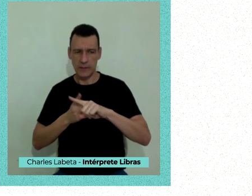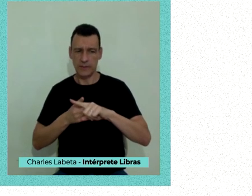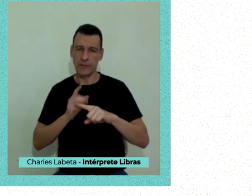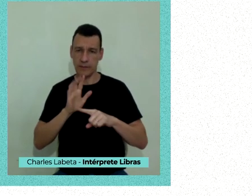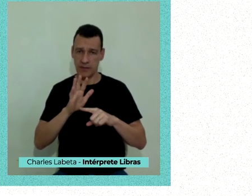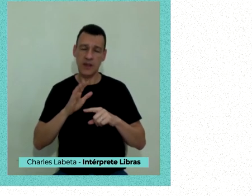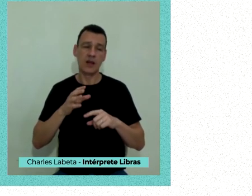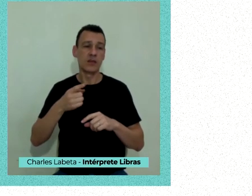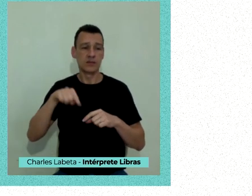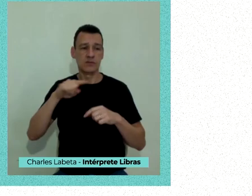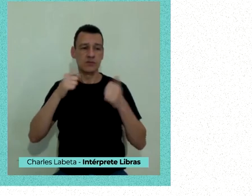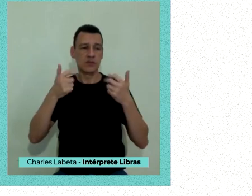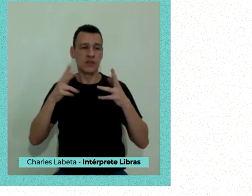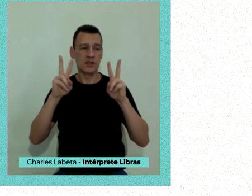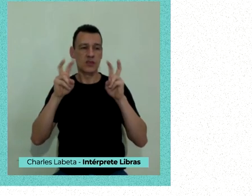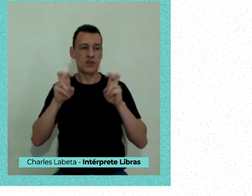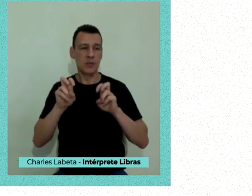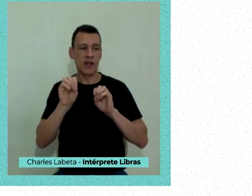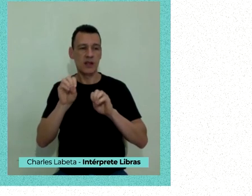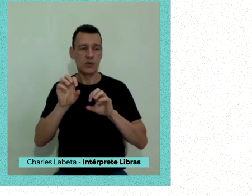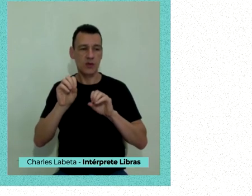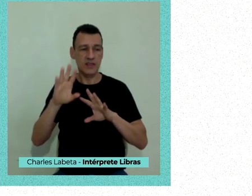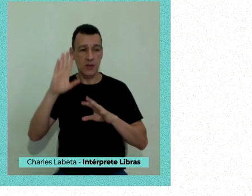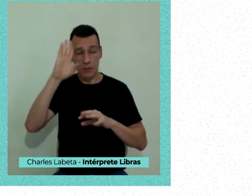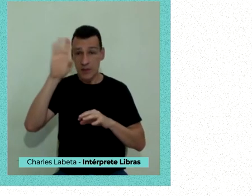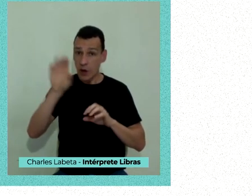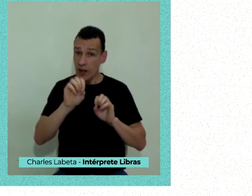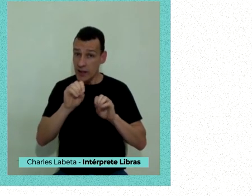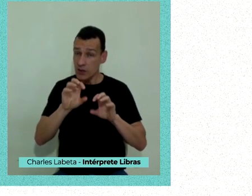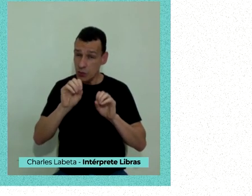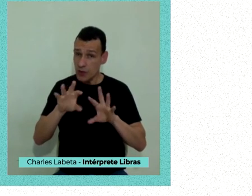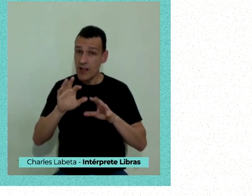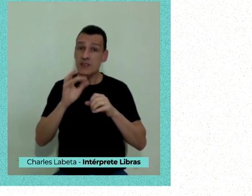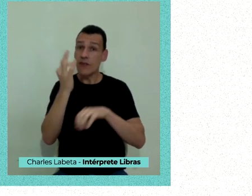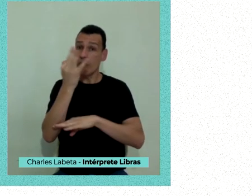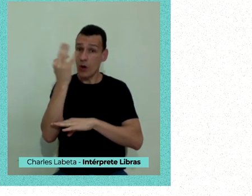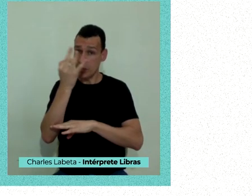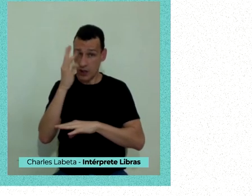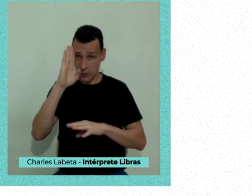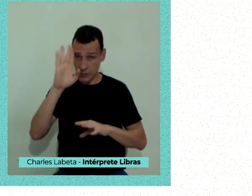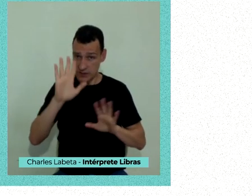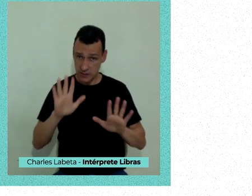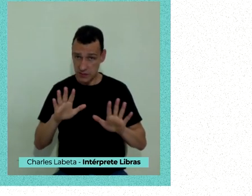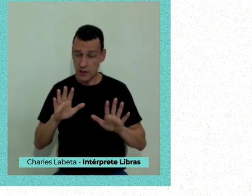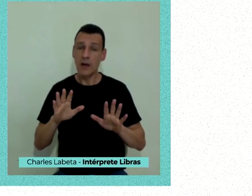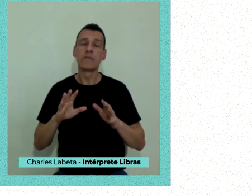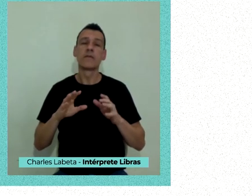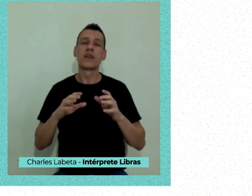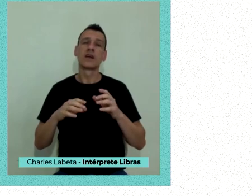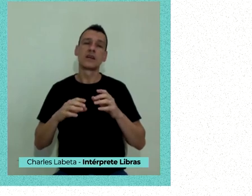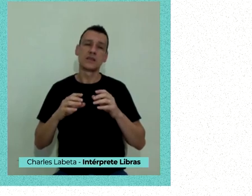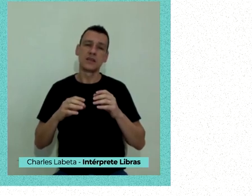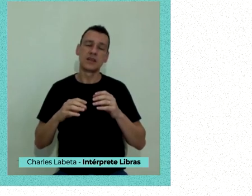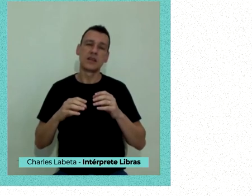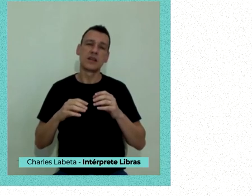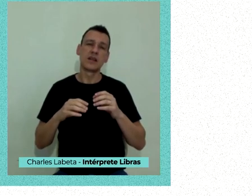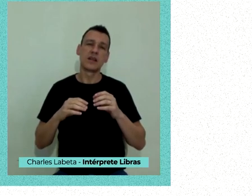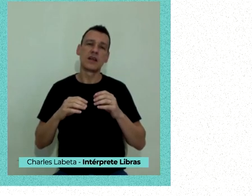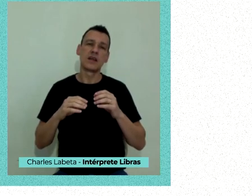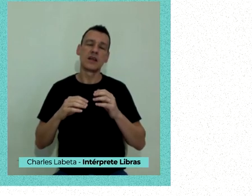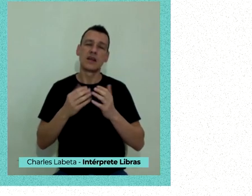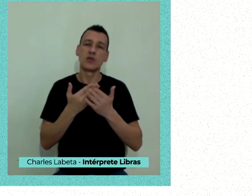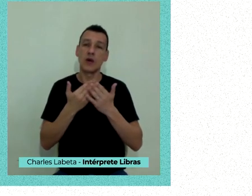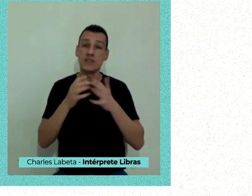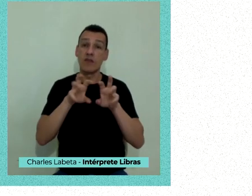da educação, principalmente da educação formal, essas relações elas vão se intensificar. Muitas vezes